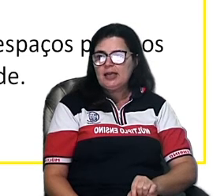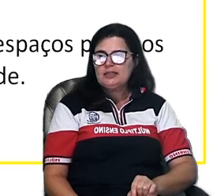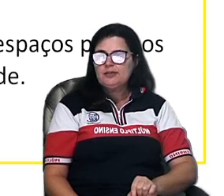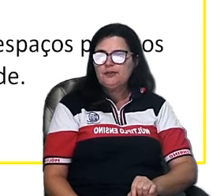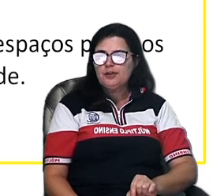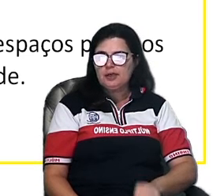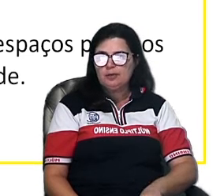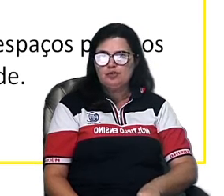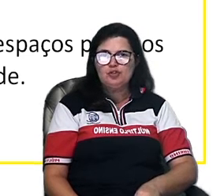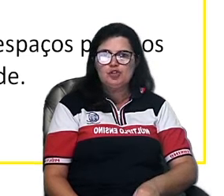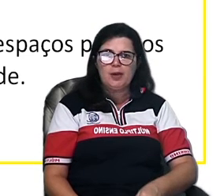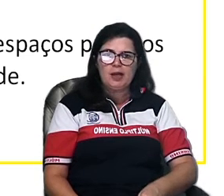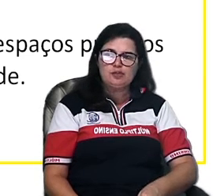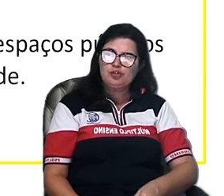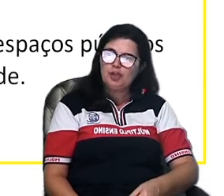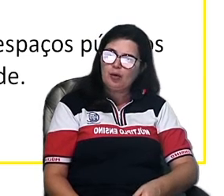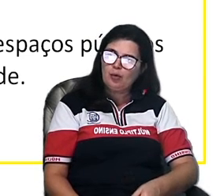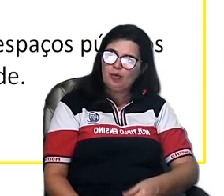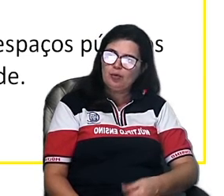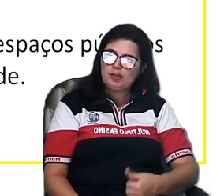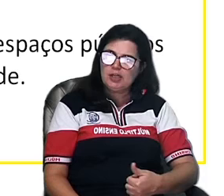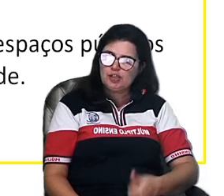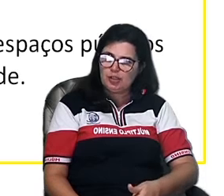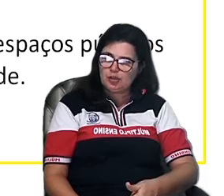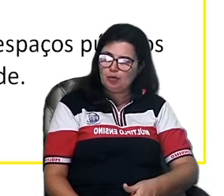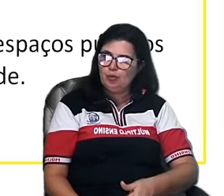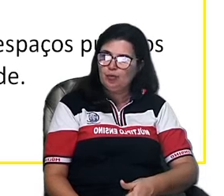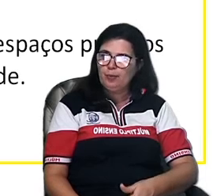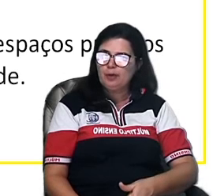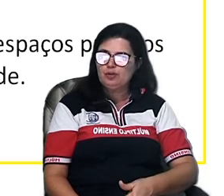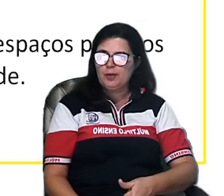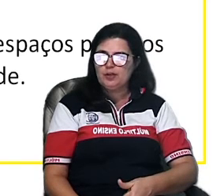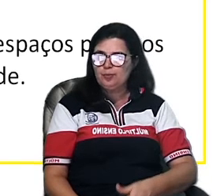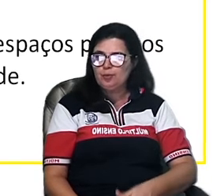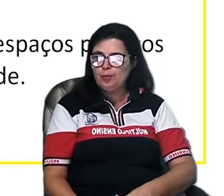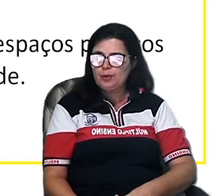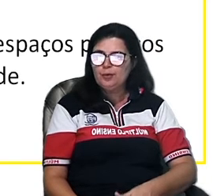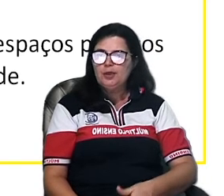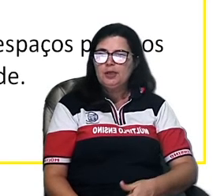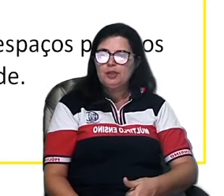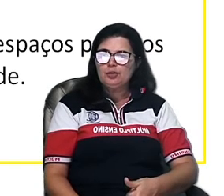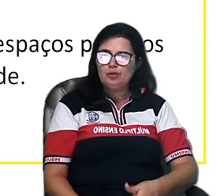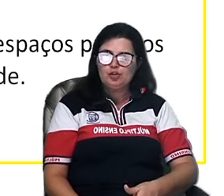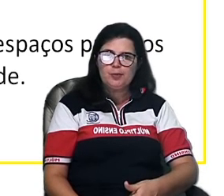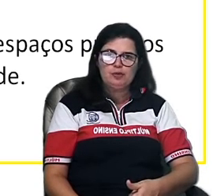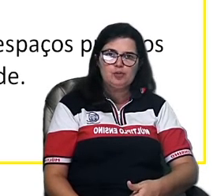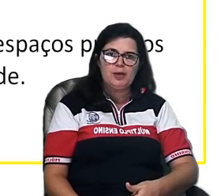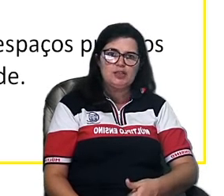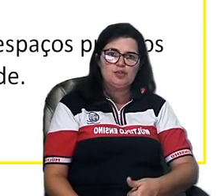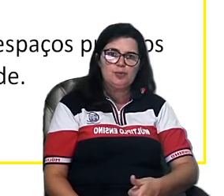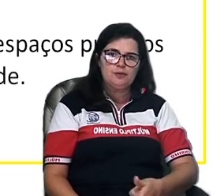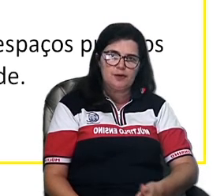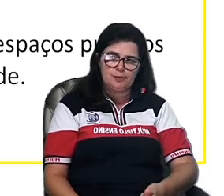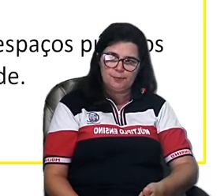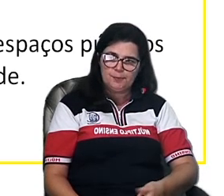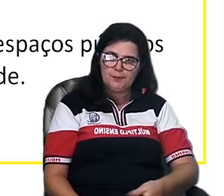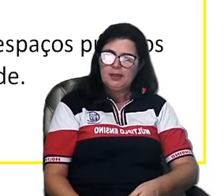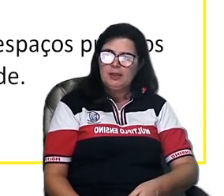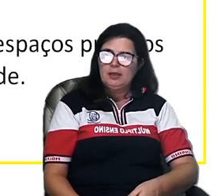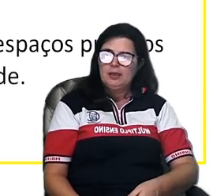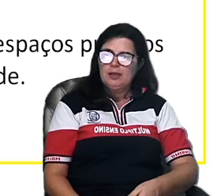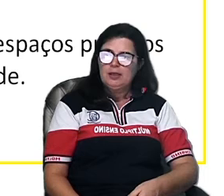nós classificamos os espaços de acordo com as legendas, com 1 para o espaço público e 2 para o espaço